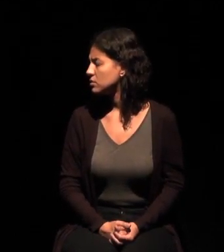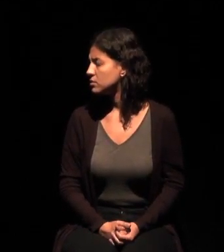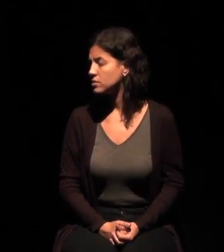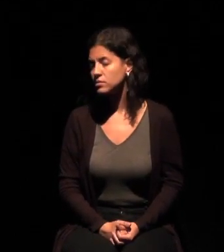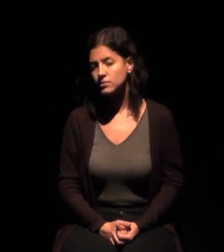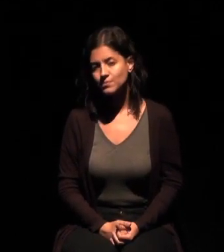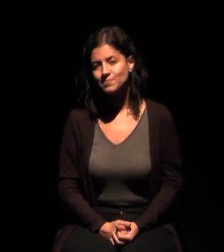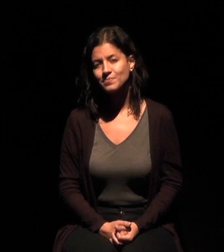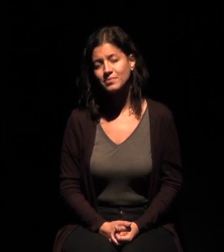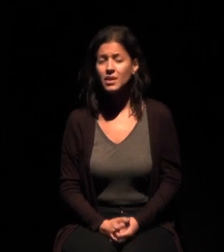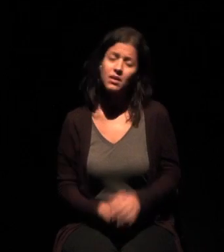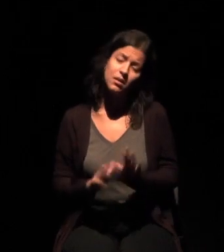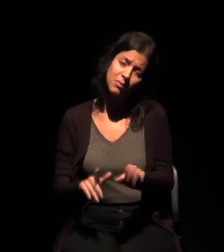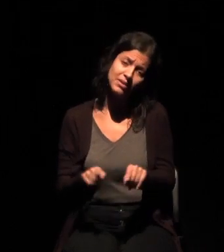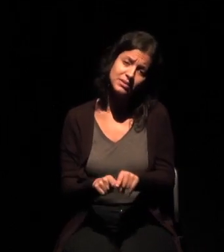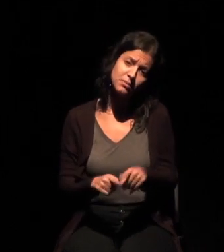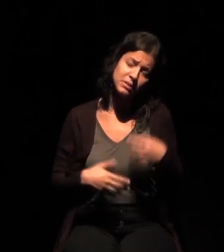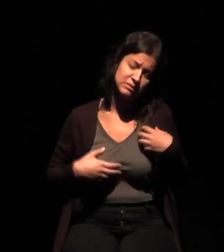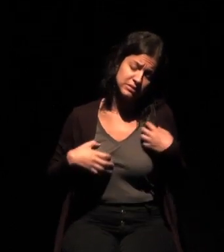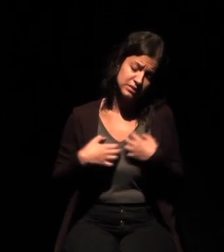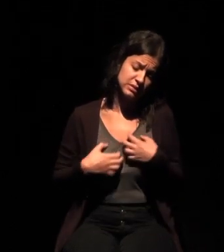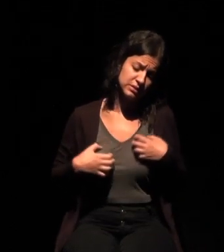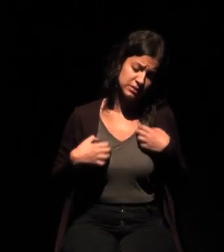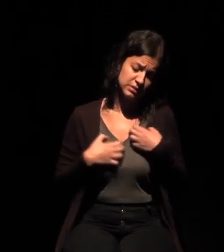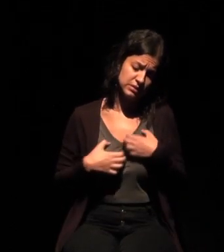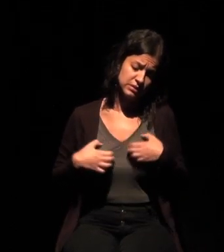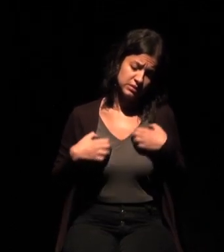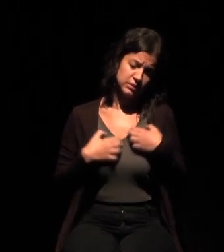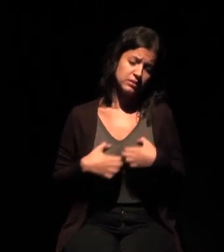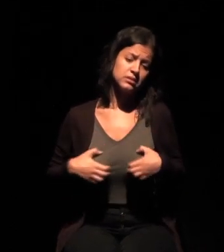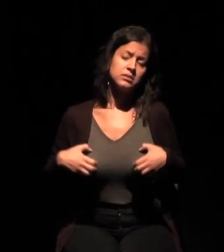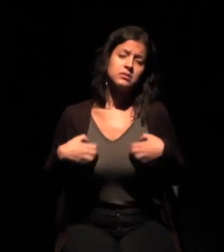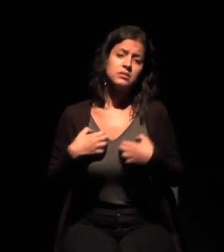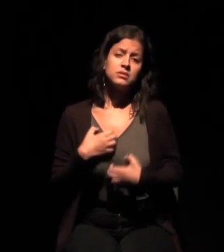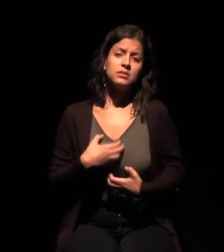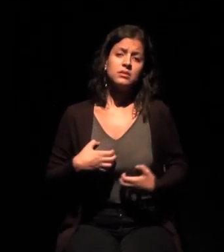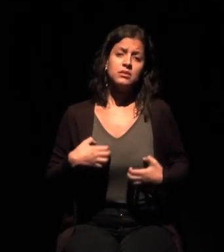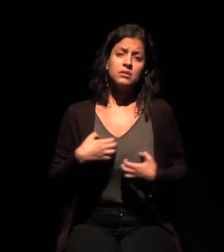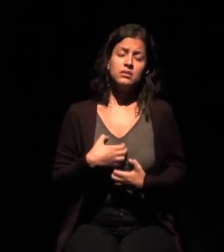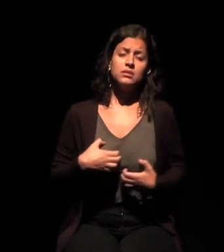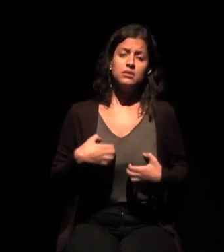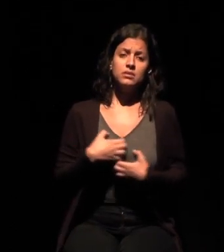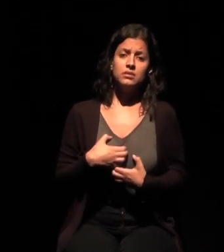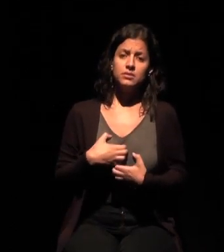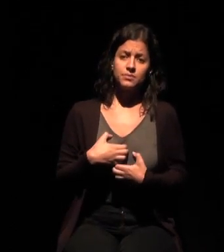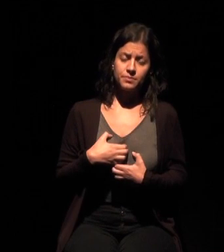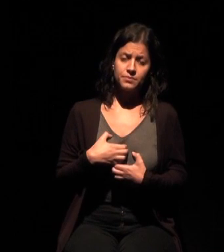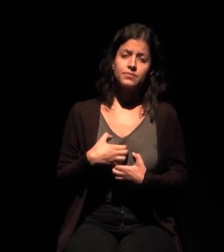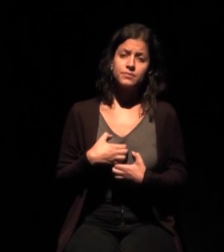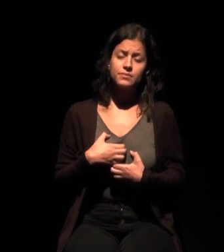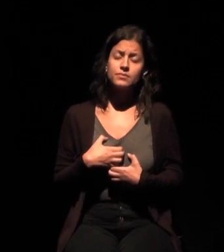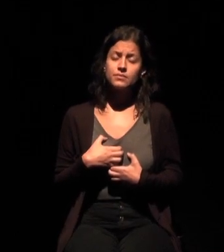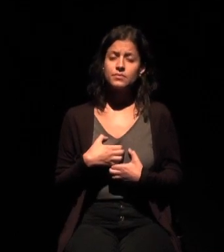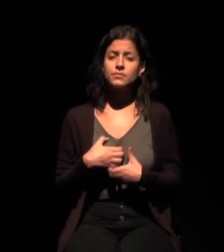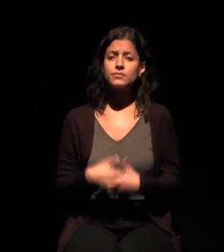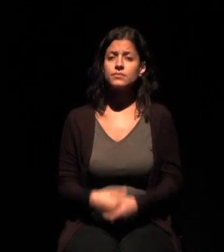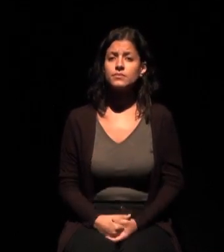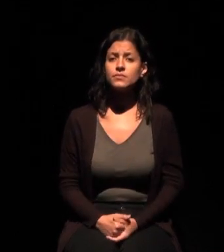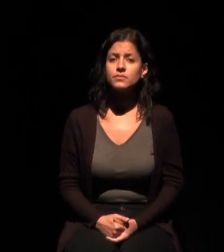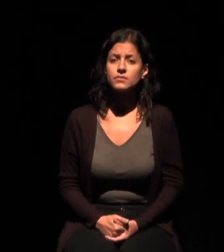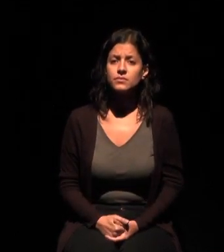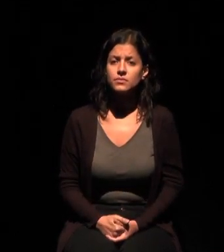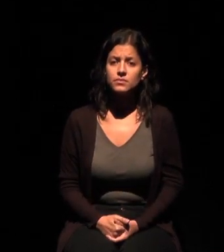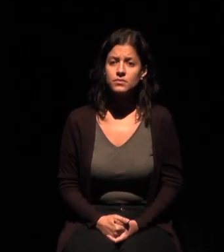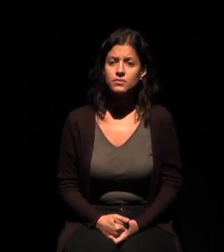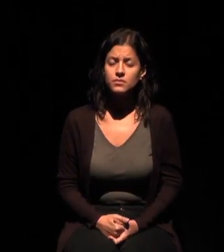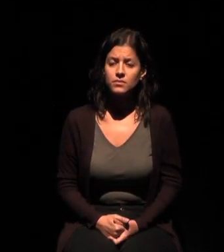angustiante é ouvir algumas das observações que foram feitas aqui como aquela da neve a lenda não